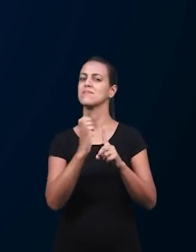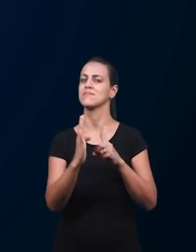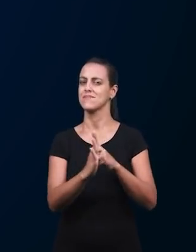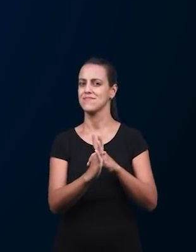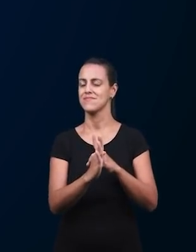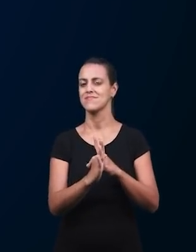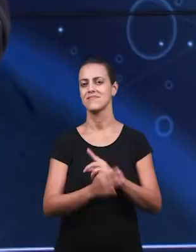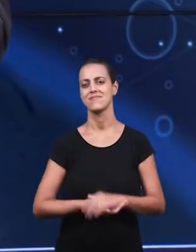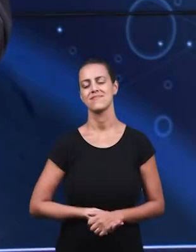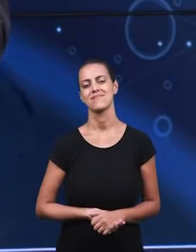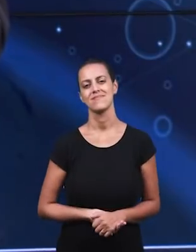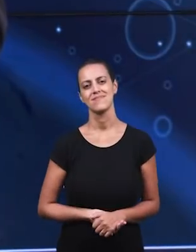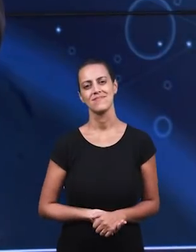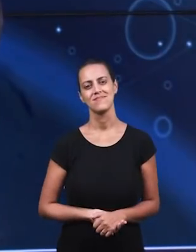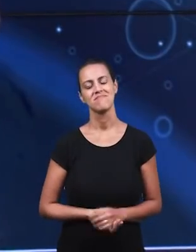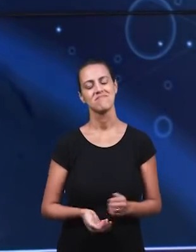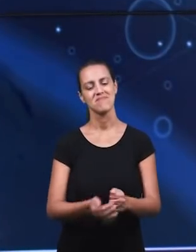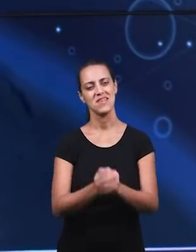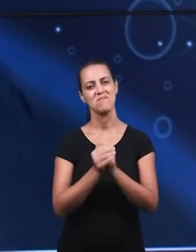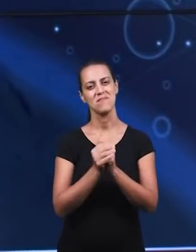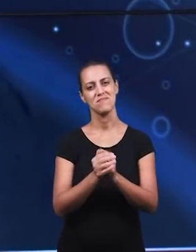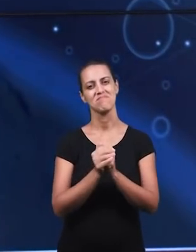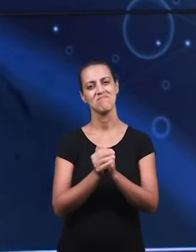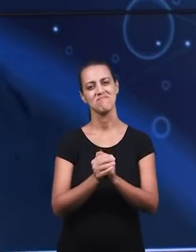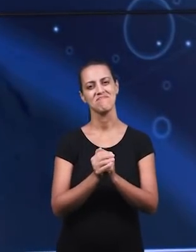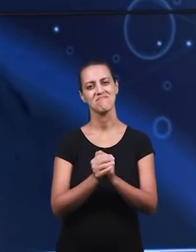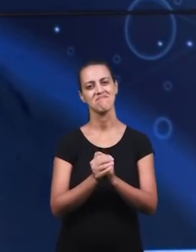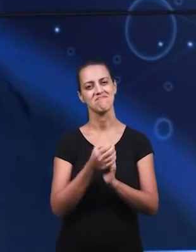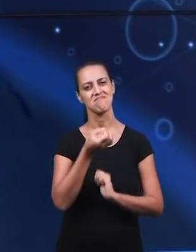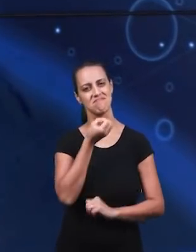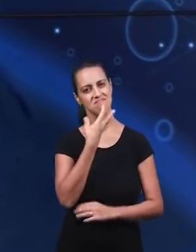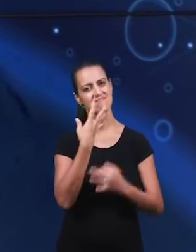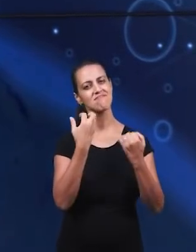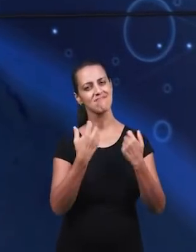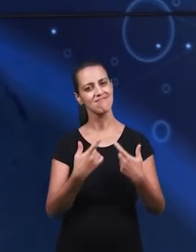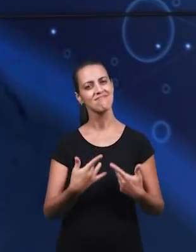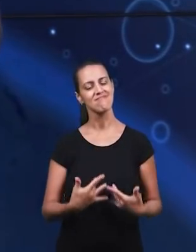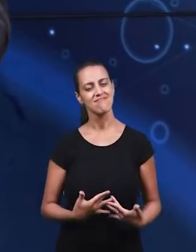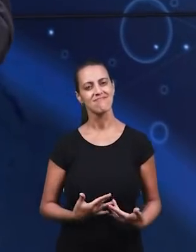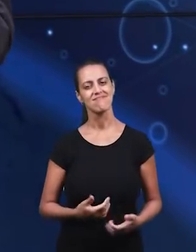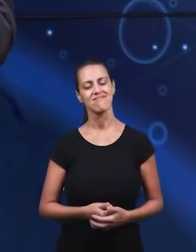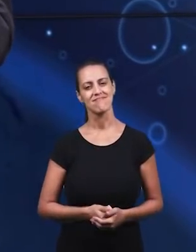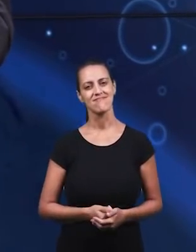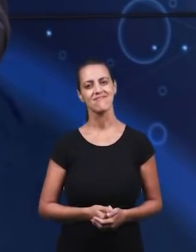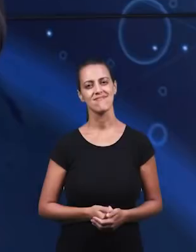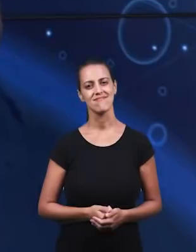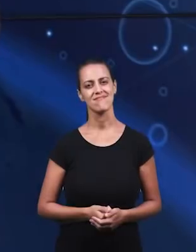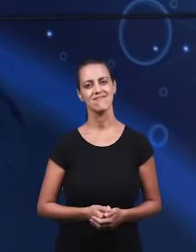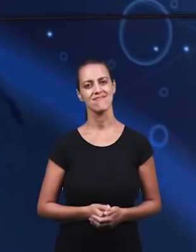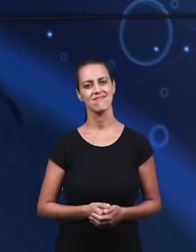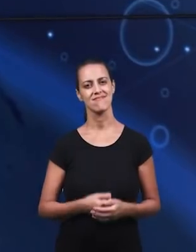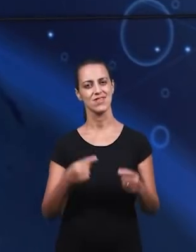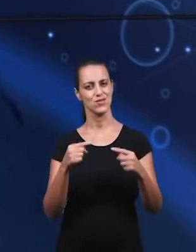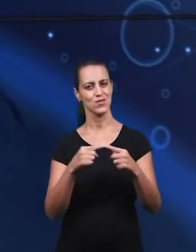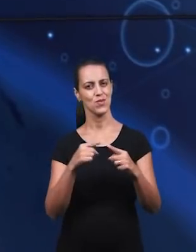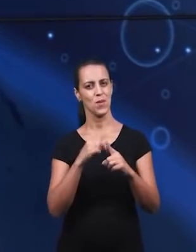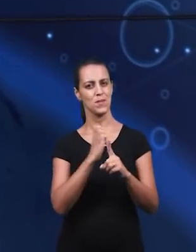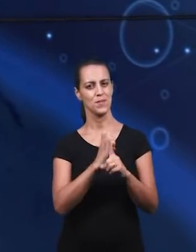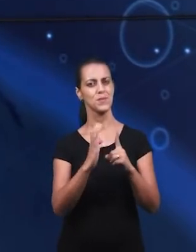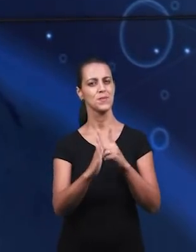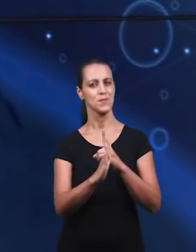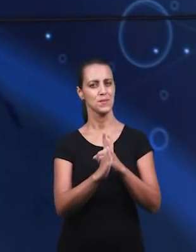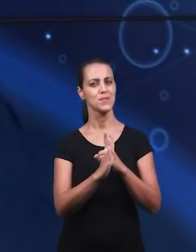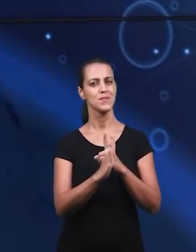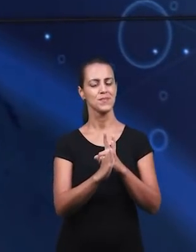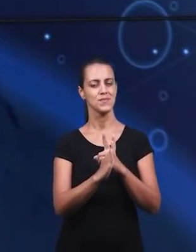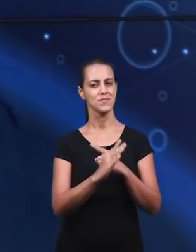de Vancouver. Amém, pastor Adonias, muito bem colocado aí pelo companheiro a respeito da Escola Bíblica